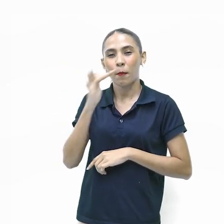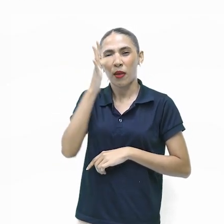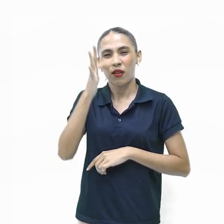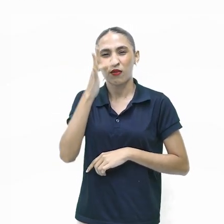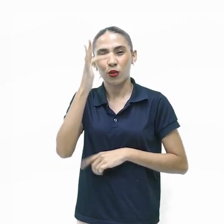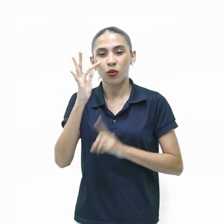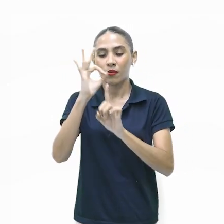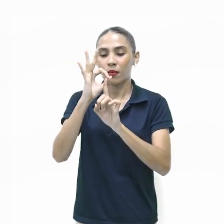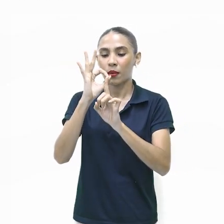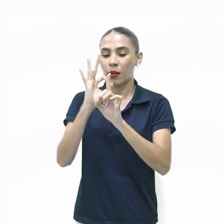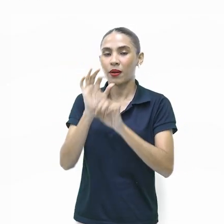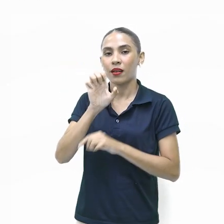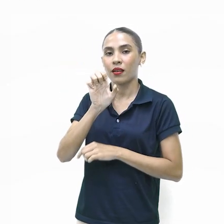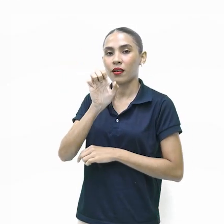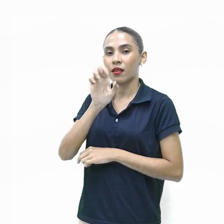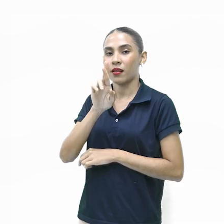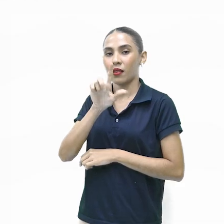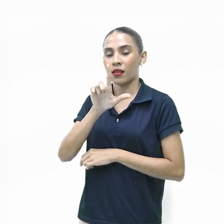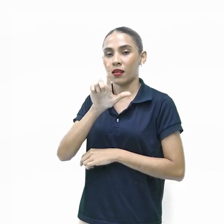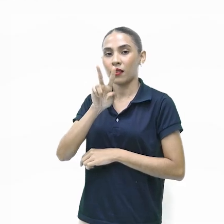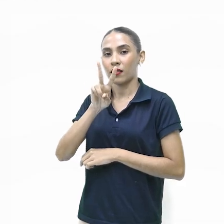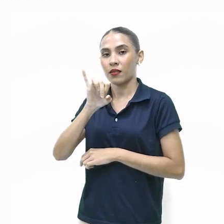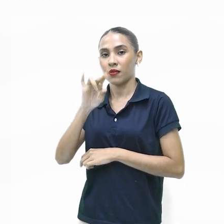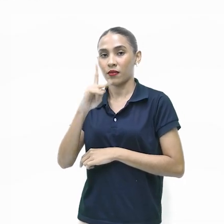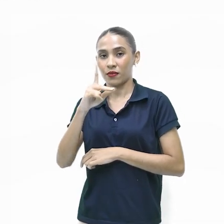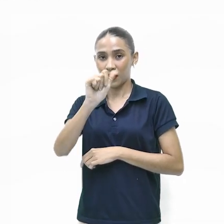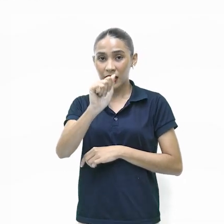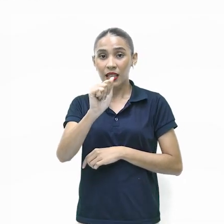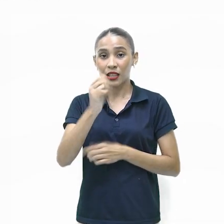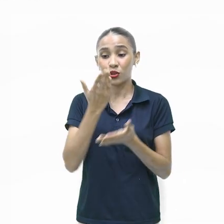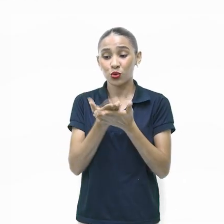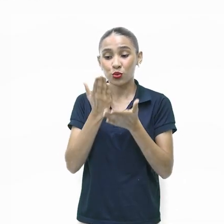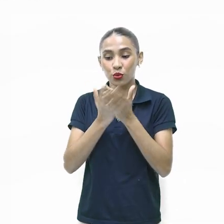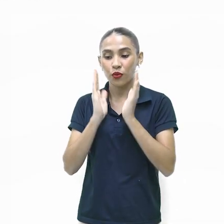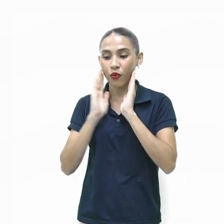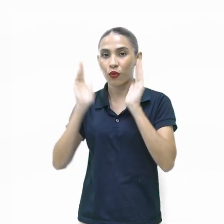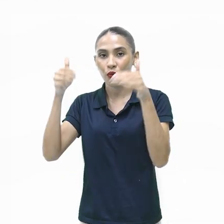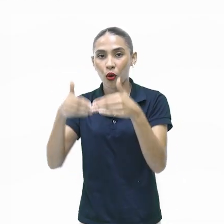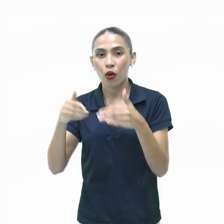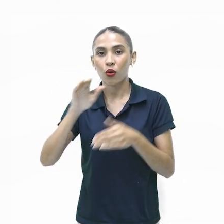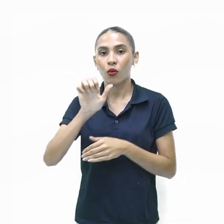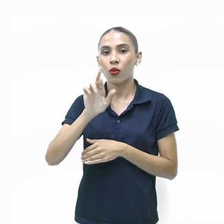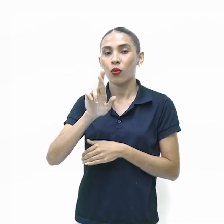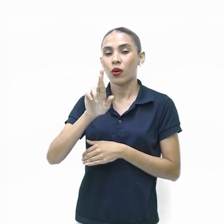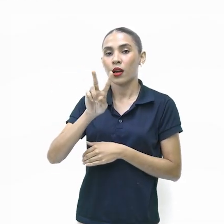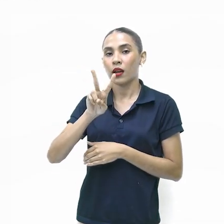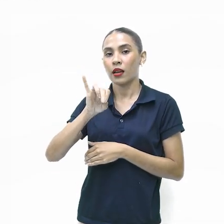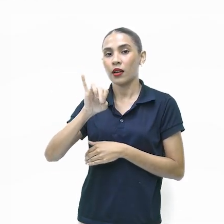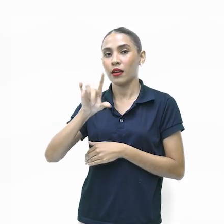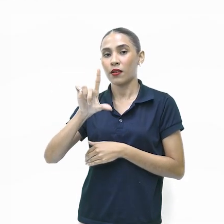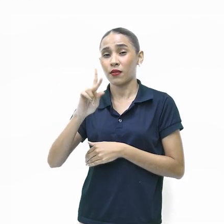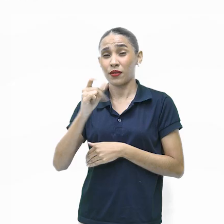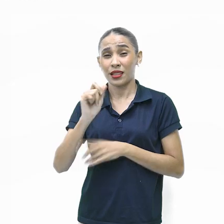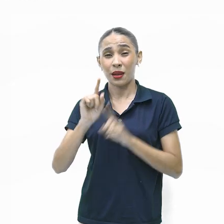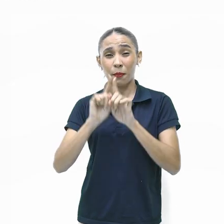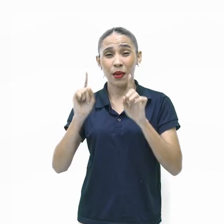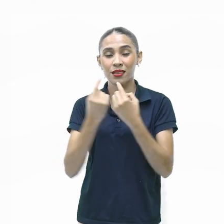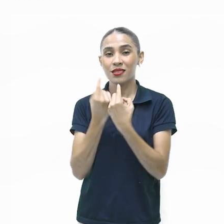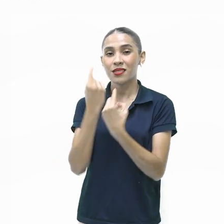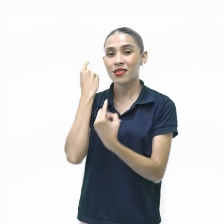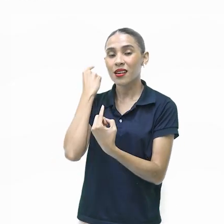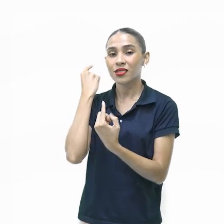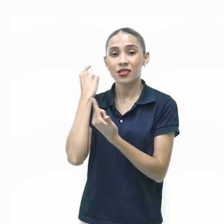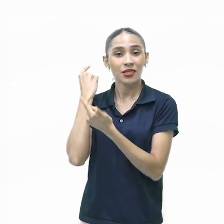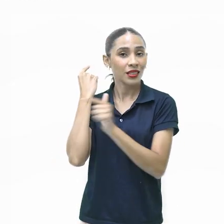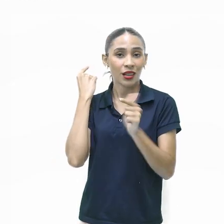e aí ele vai realizar os seus estudos especificamente nessas plantas. Né? Então, em sua época,